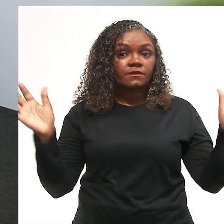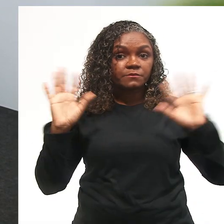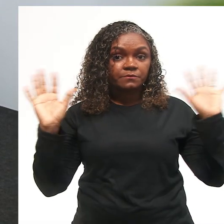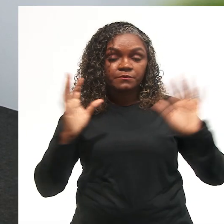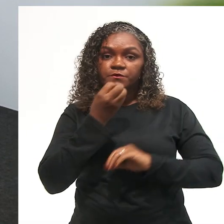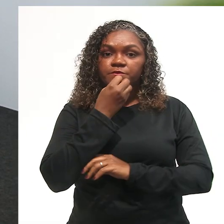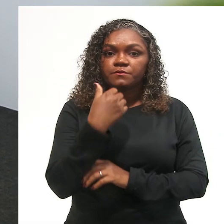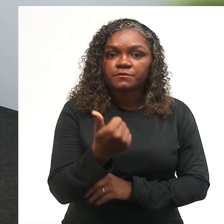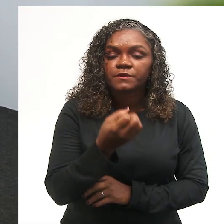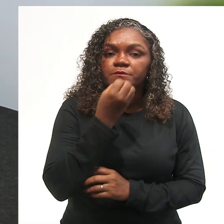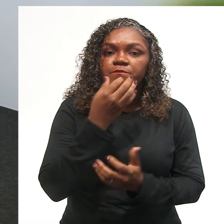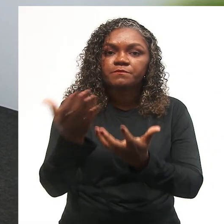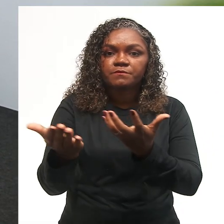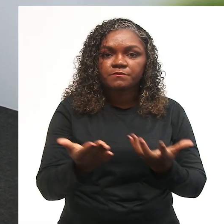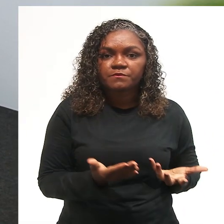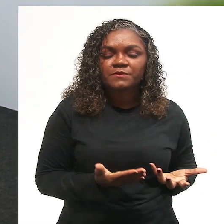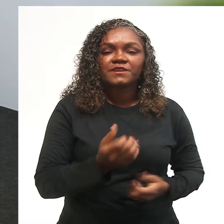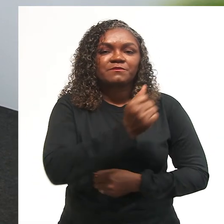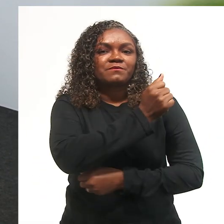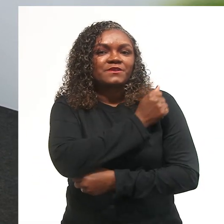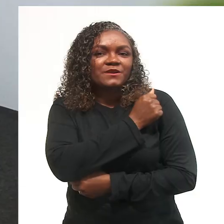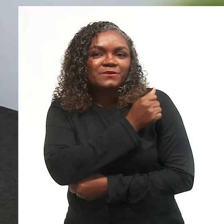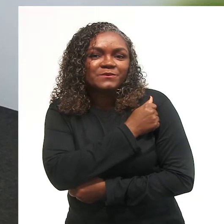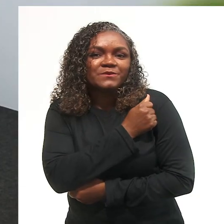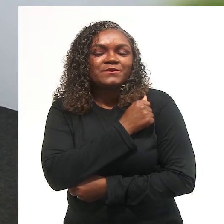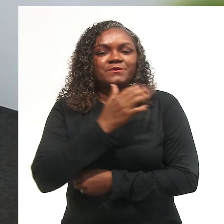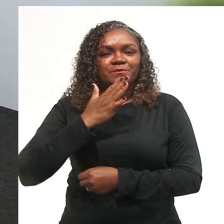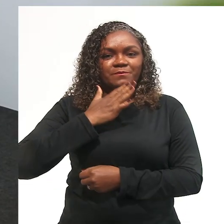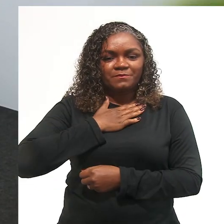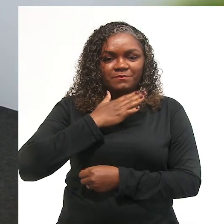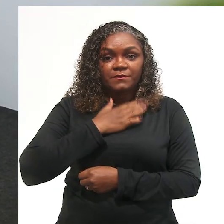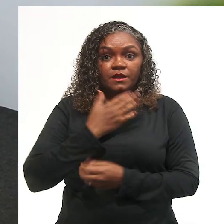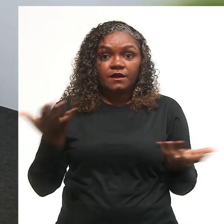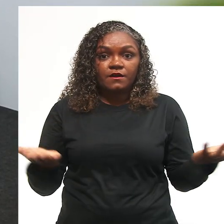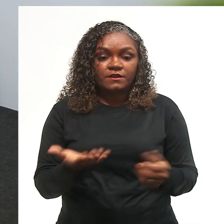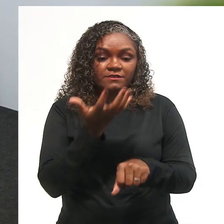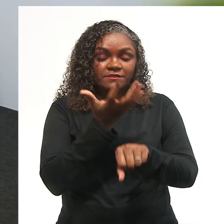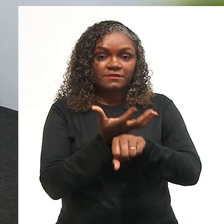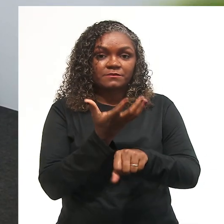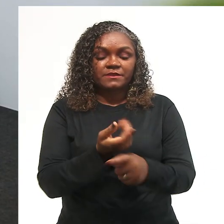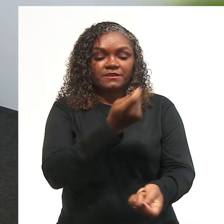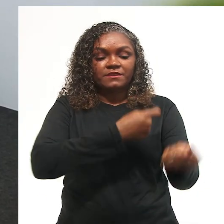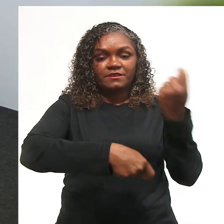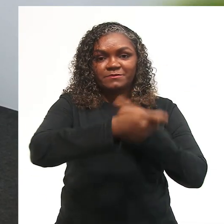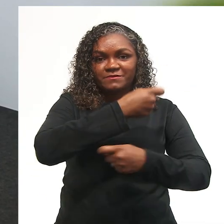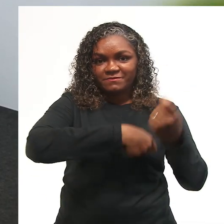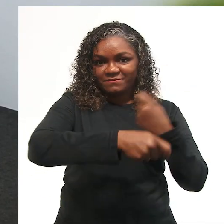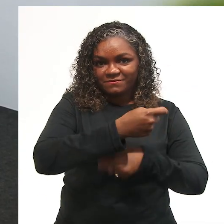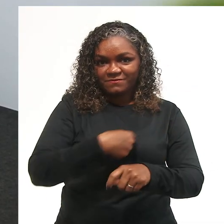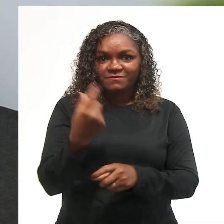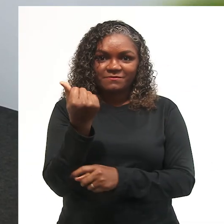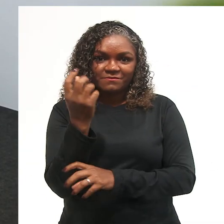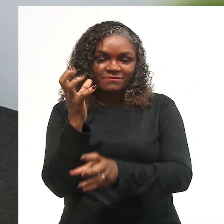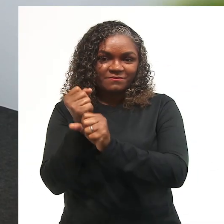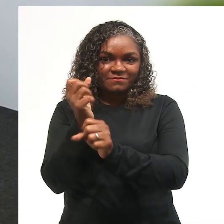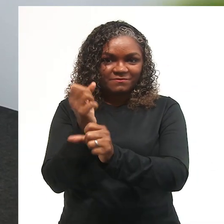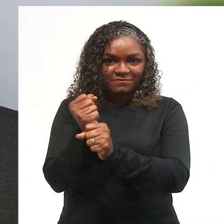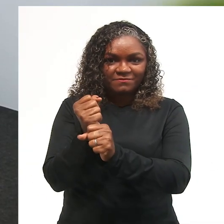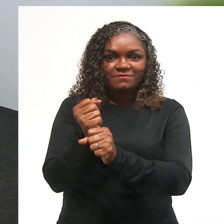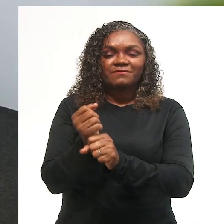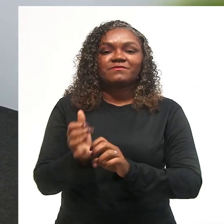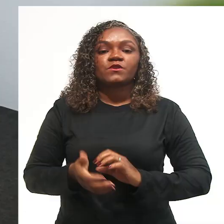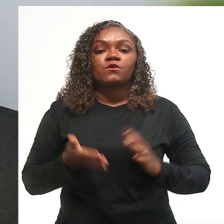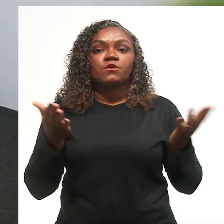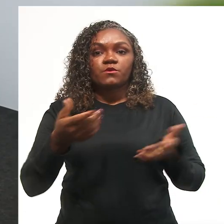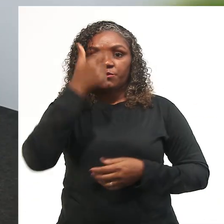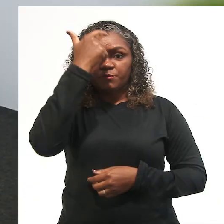Olá, tudo bem? Bem-vinda, minha aluna, bem-vindo, meu aluno, aqui na nossa disciplina de Administração Financeira e Orçamentária.